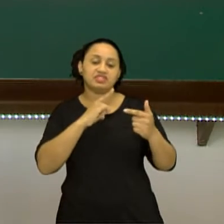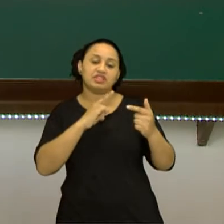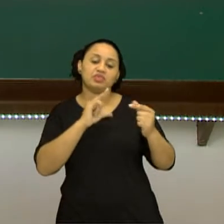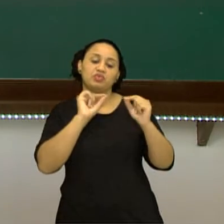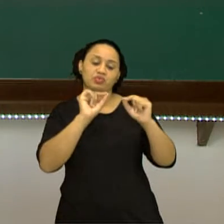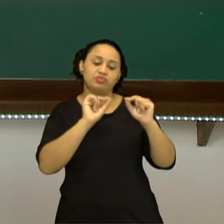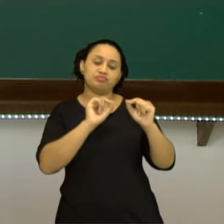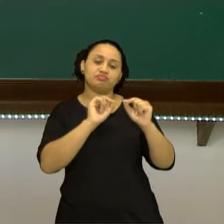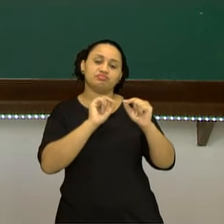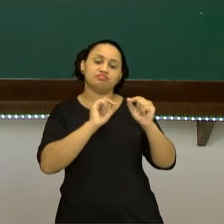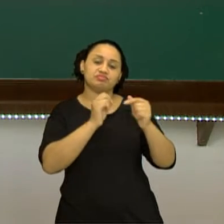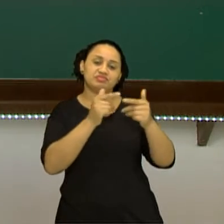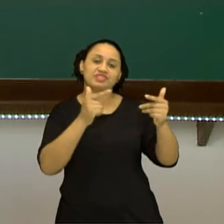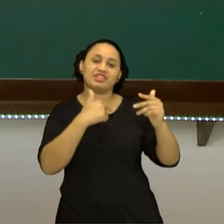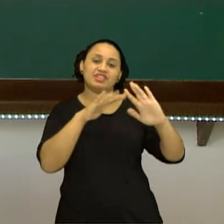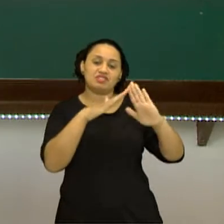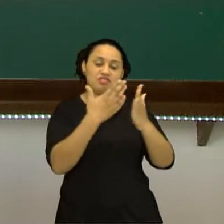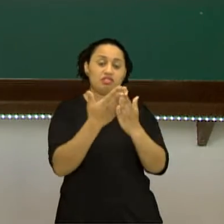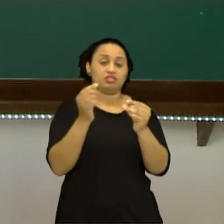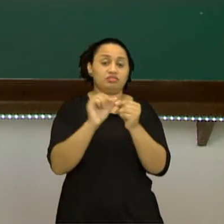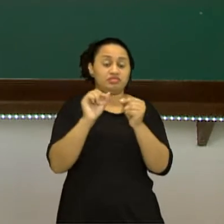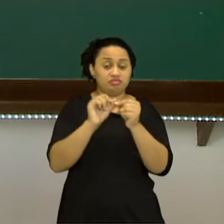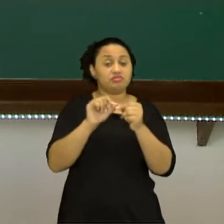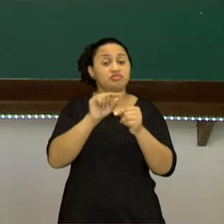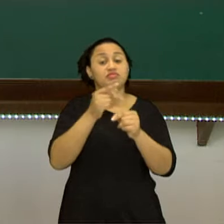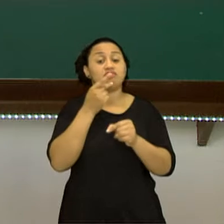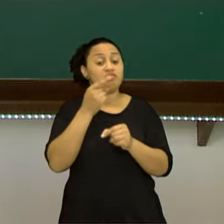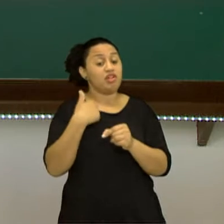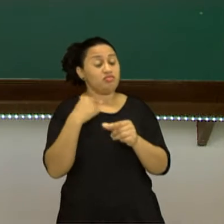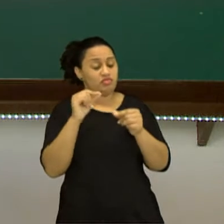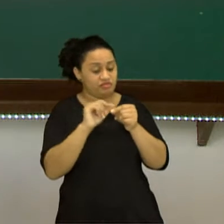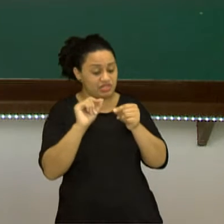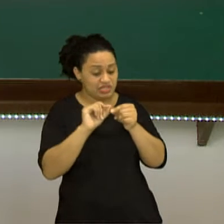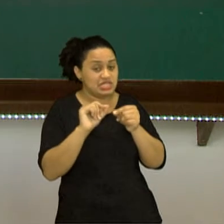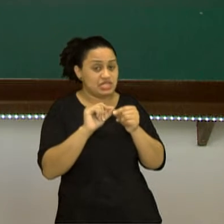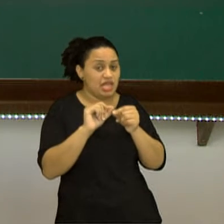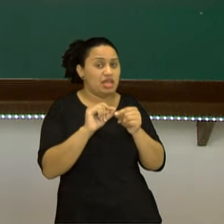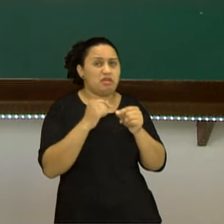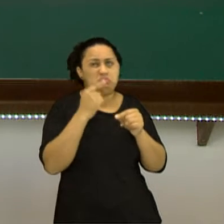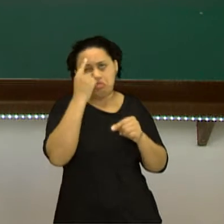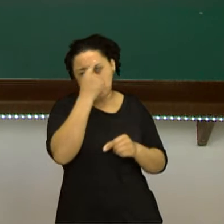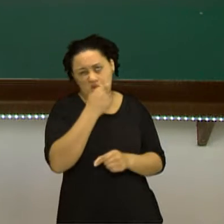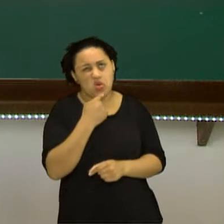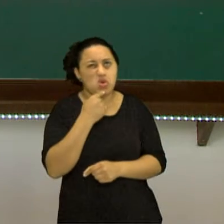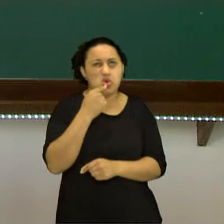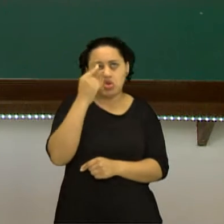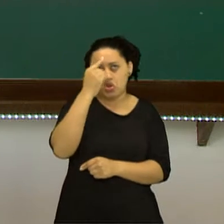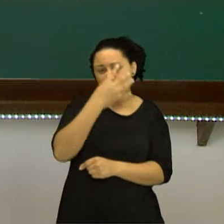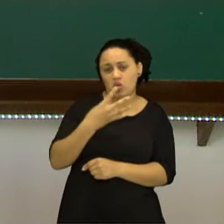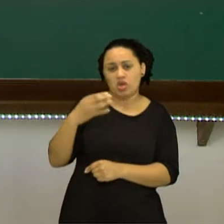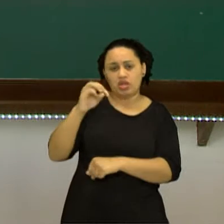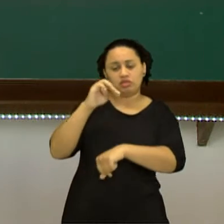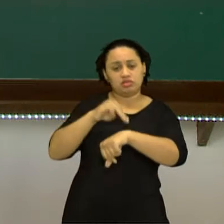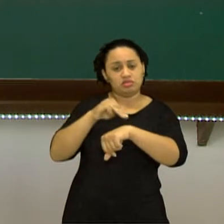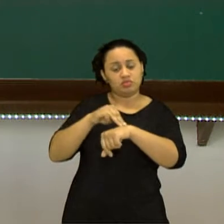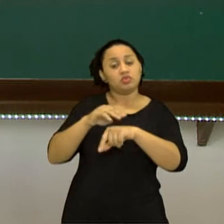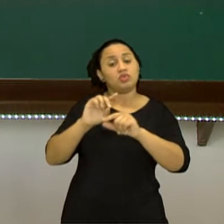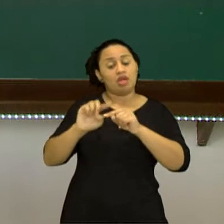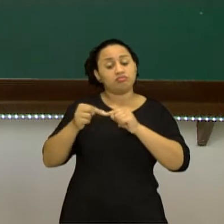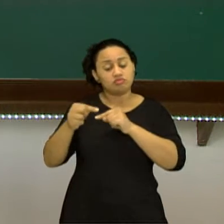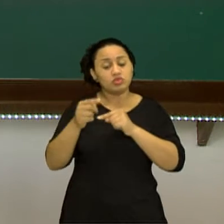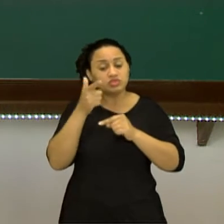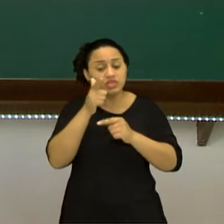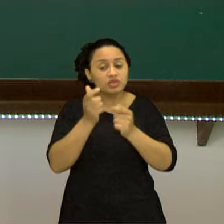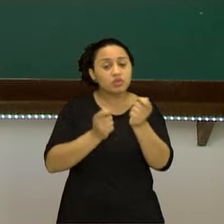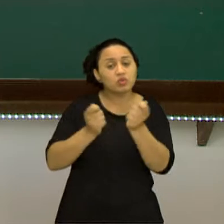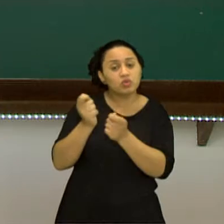de escola para fazer e você diz que você vai fazer essa tarefa, né, em meia hora, em 40 minutos, e você então passa a controlar